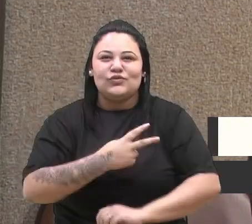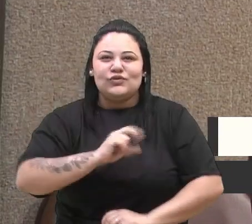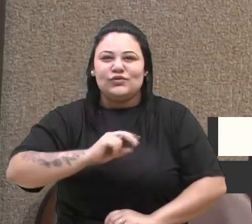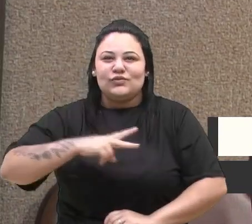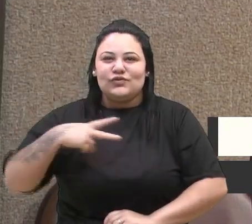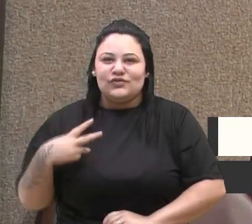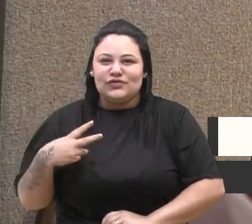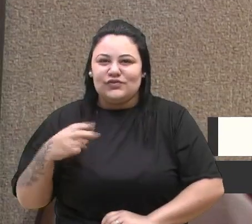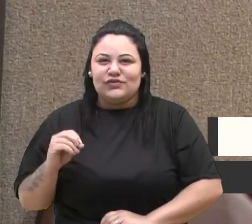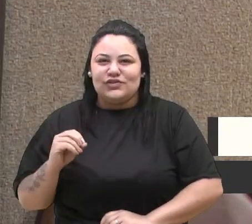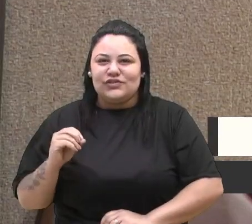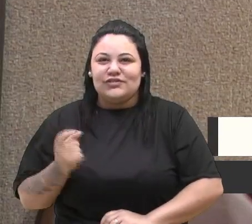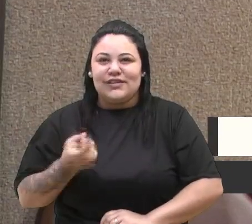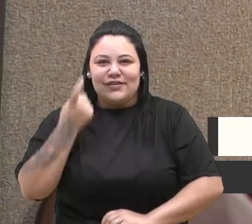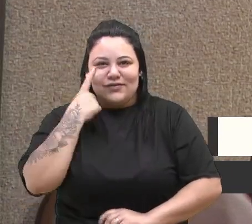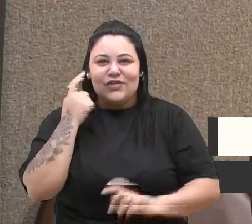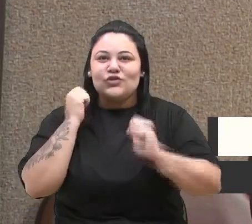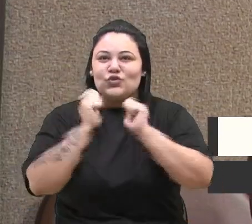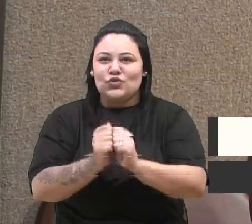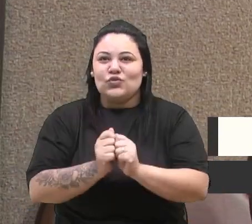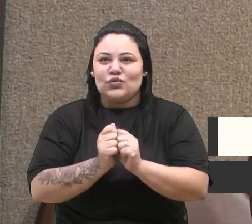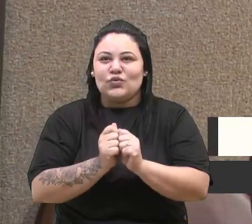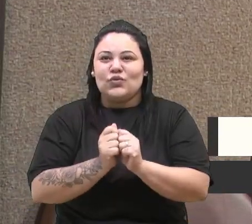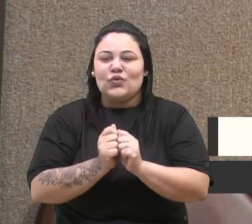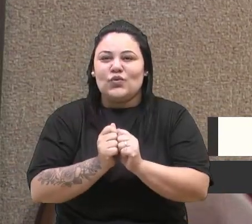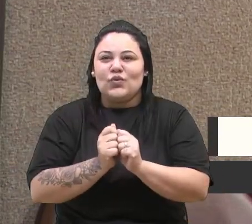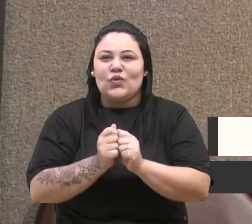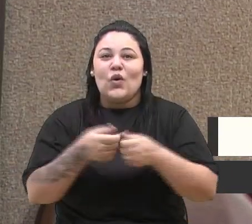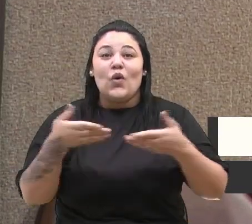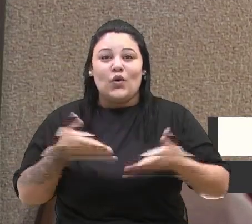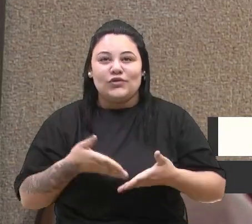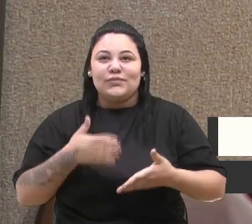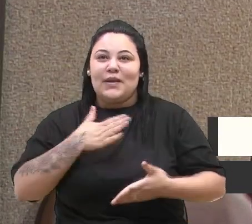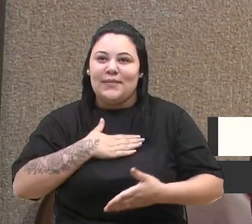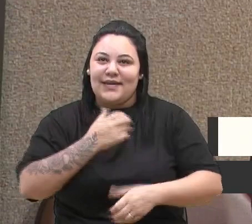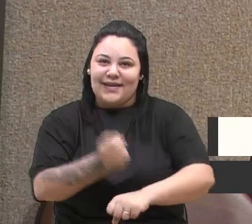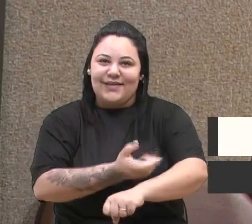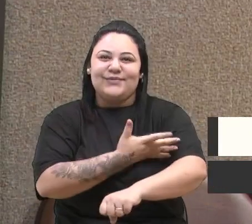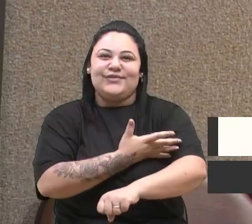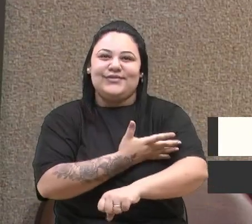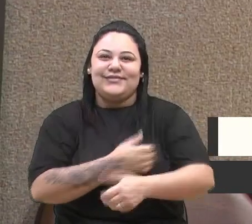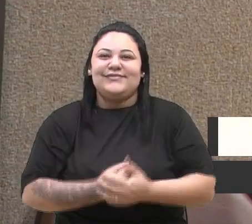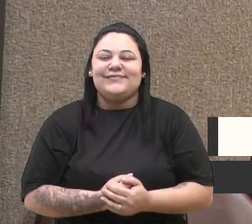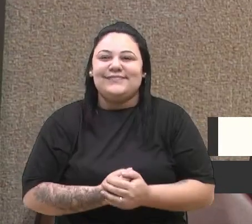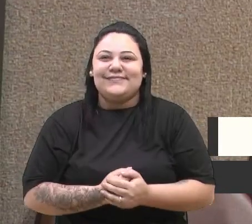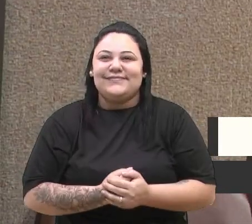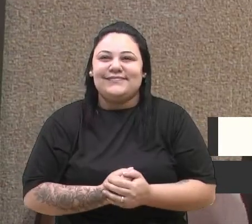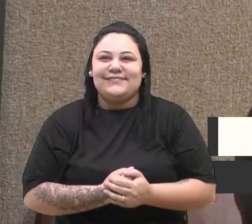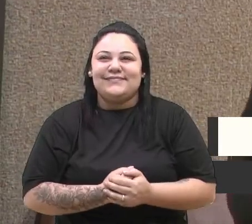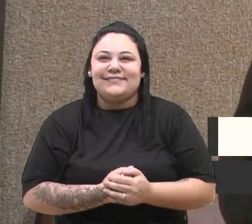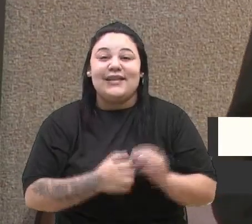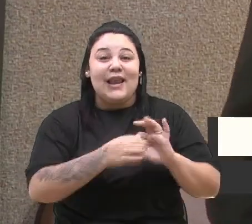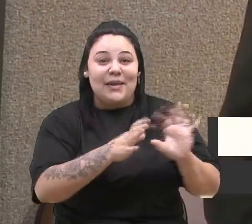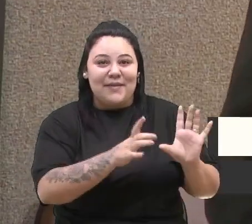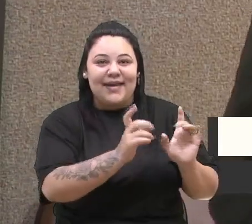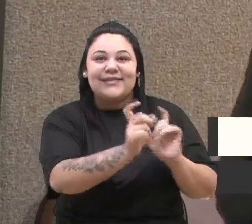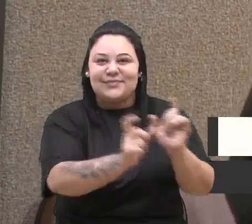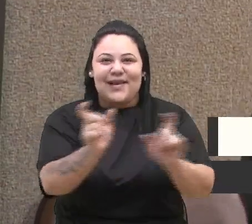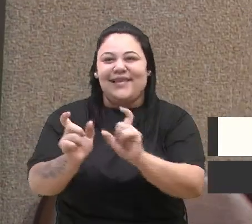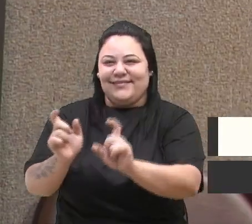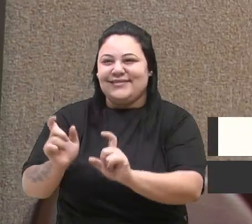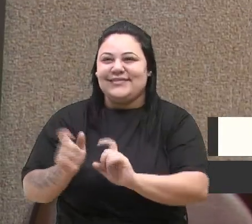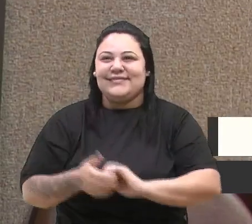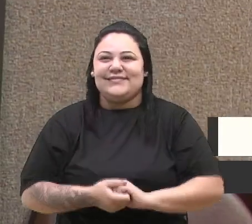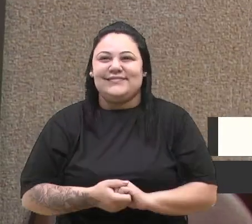vê-la aqui ao meu lado hoje... Uma parte, vereador. É emocionante. Uma parte, obrigado. A parte, senhor... Obrigado, vereador